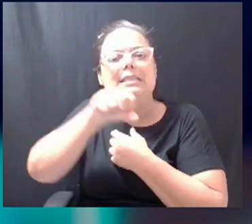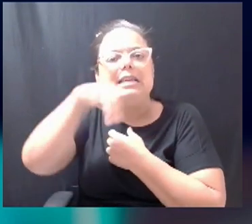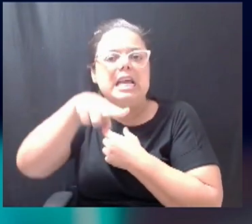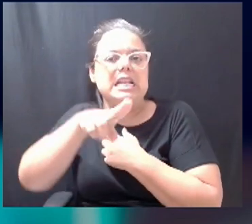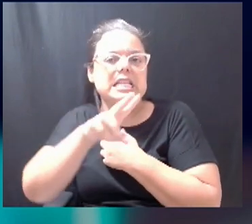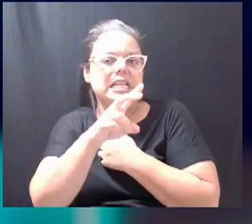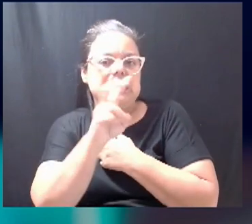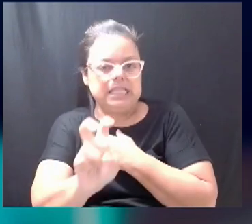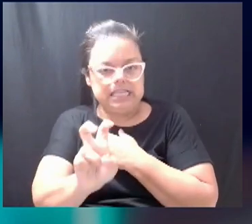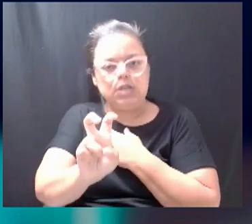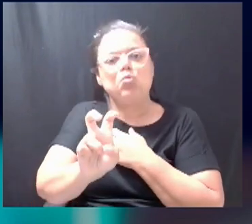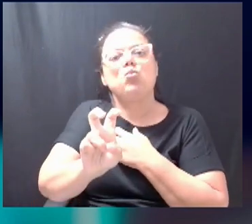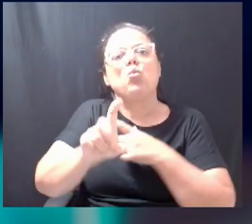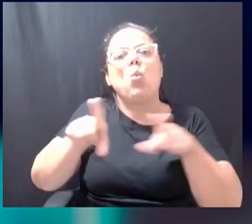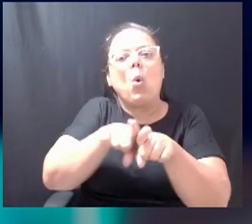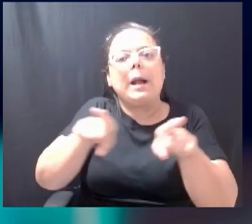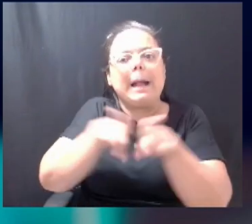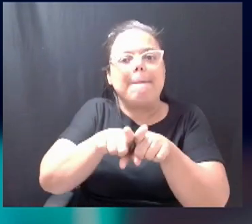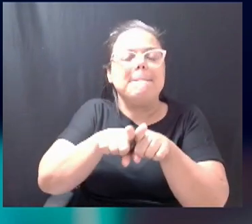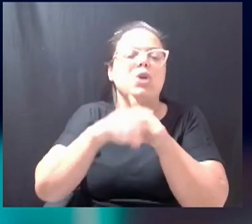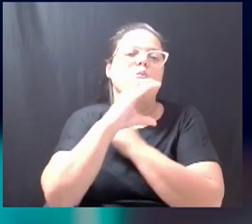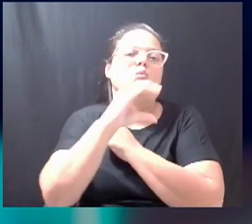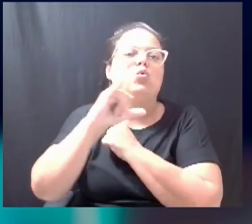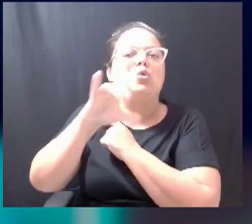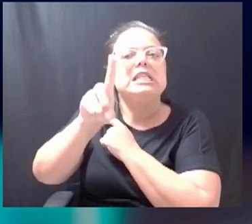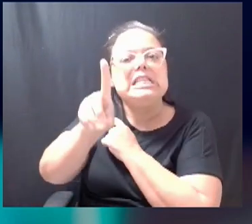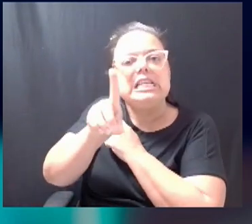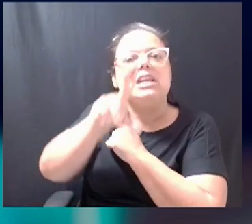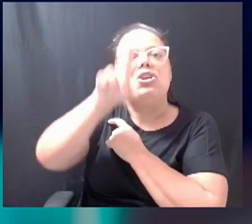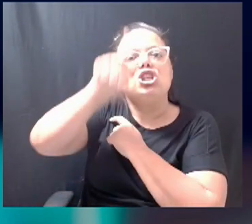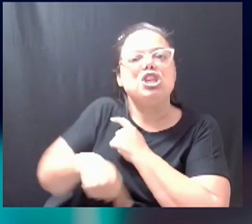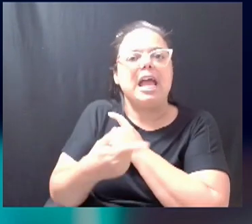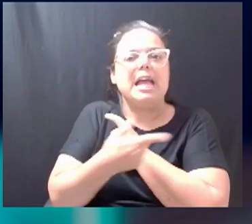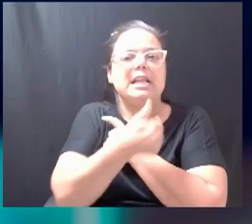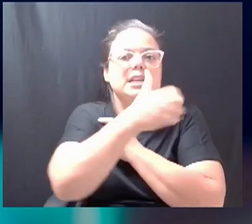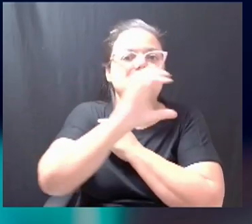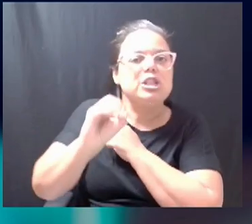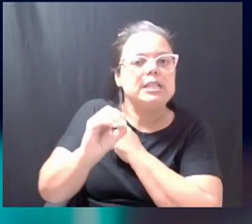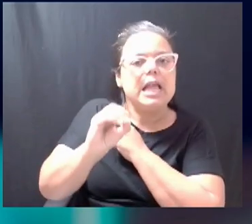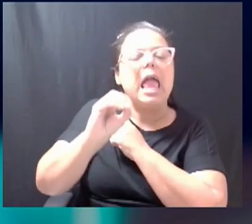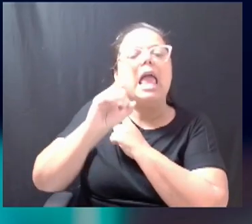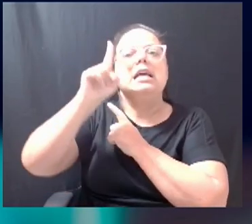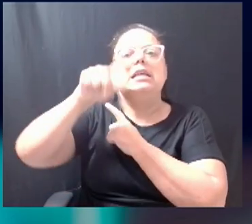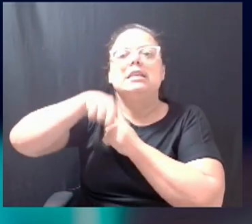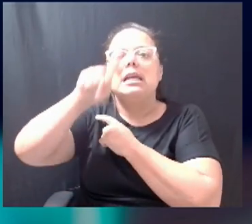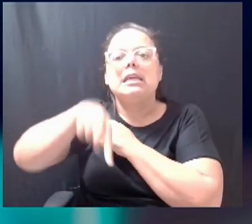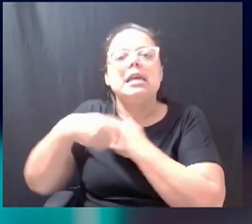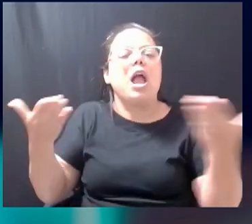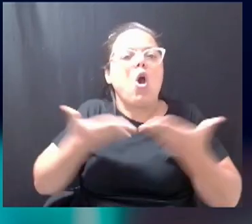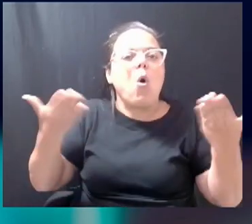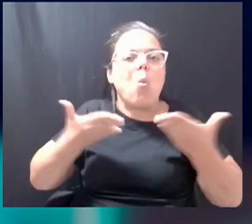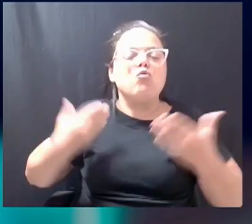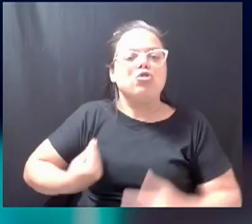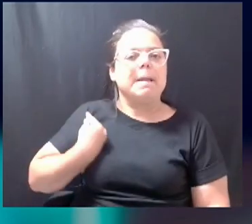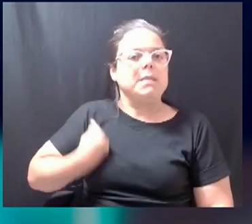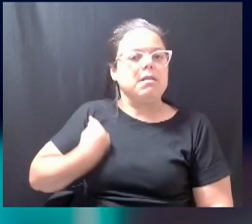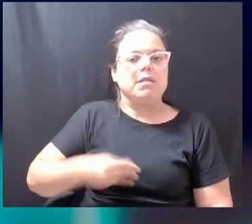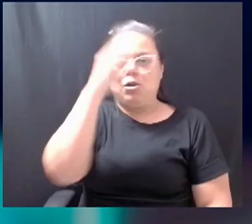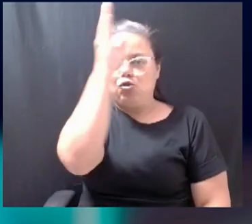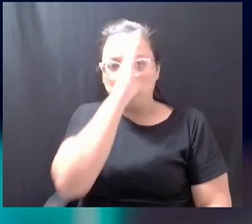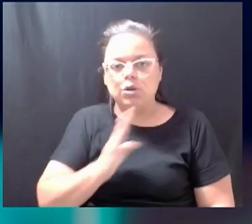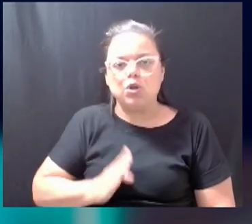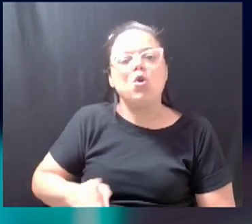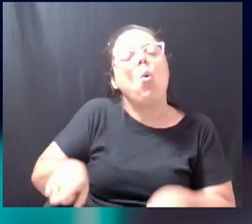como a CID, seja a CID-10, que é o que está vigorando, que é o que está hoje presente no Brasil, ou a CID-11, que talvez,